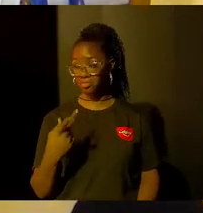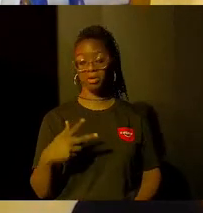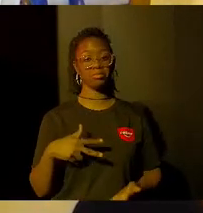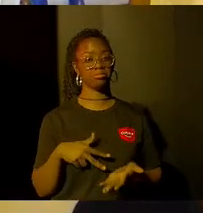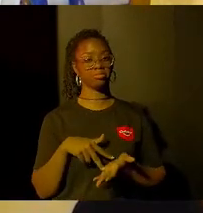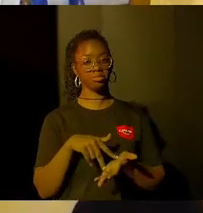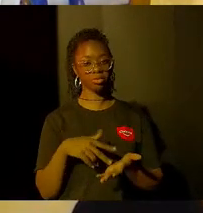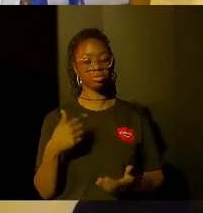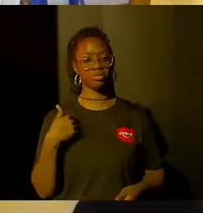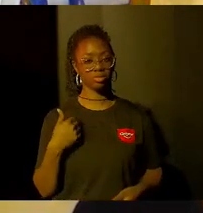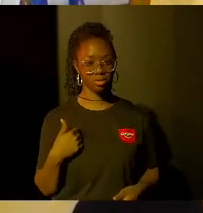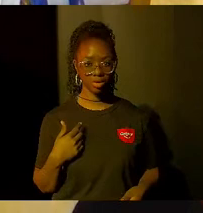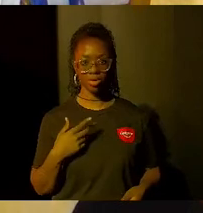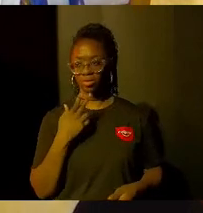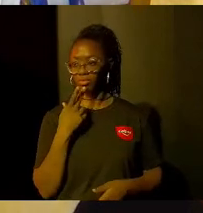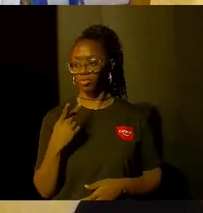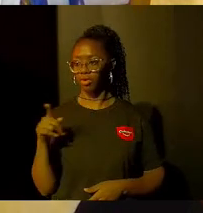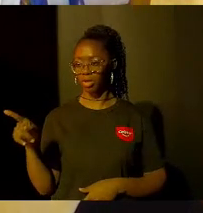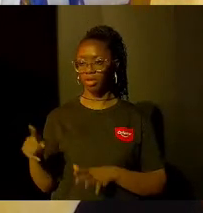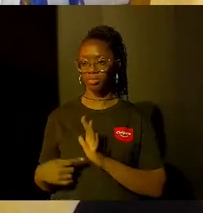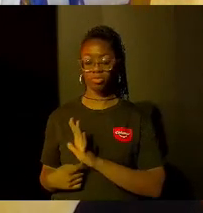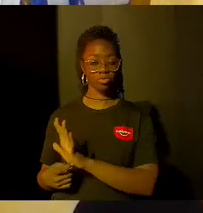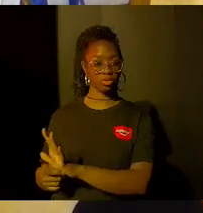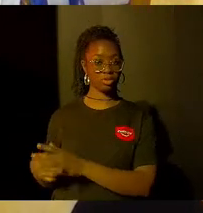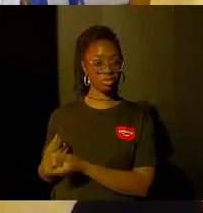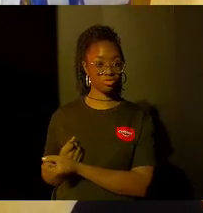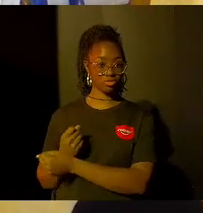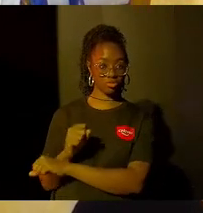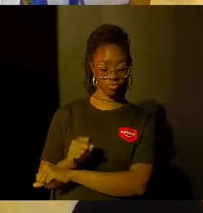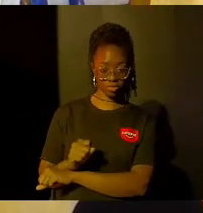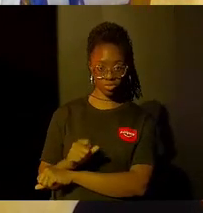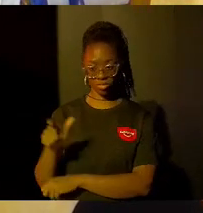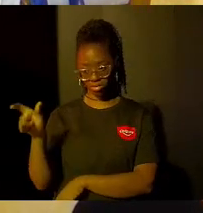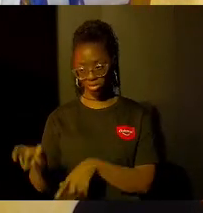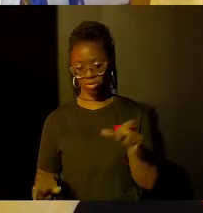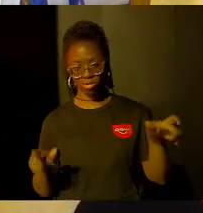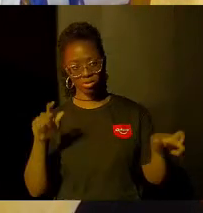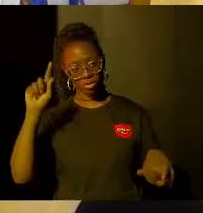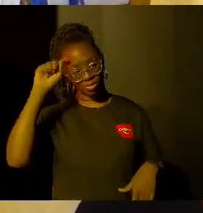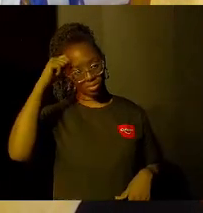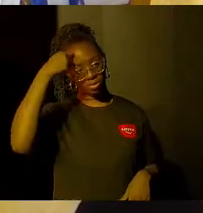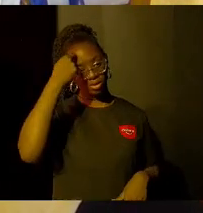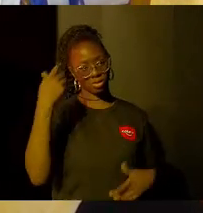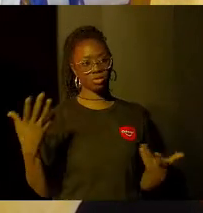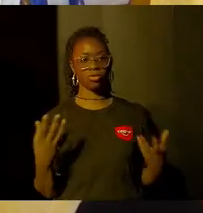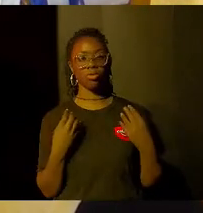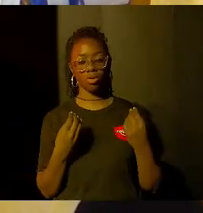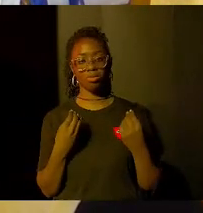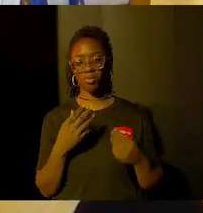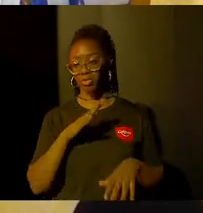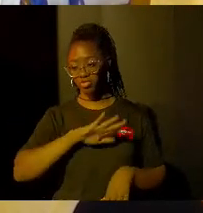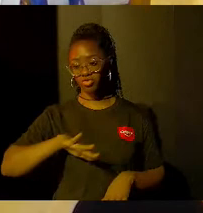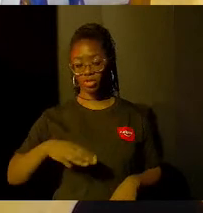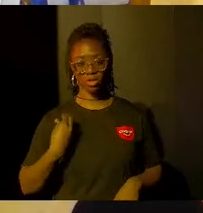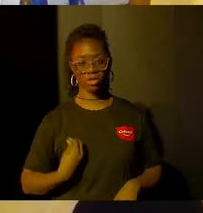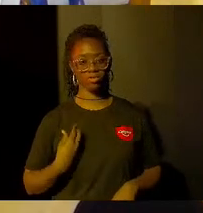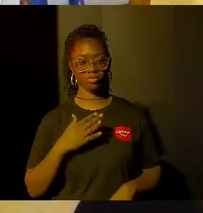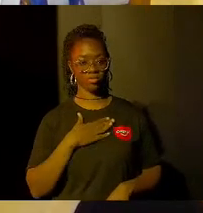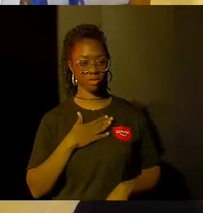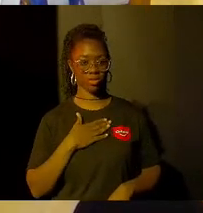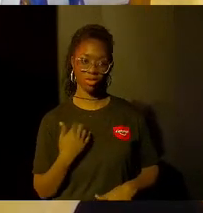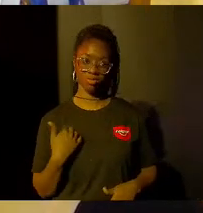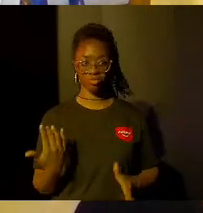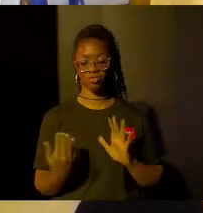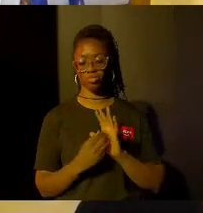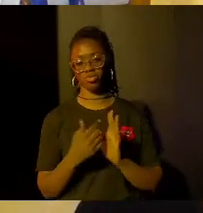eles eu tô fazendo um retrato da da escravidão no Brasil um retrato da vida pretas e eu não vou falar da minha vida preta vou colocar um episódio sobre